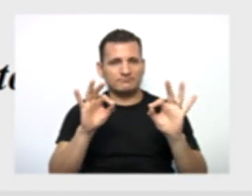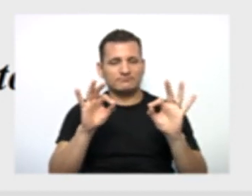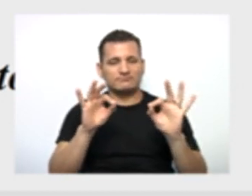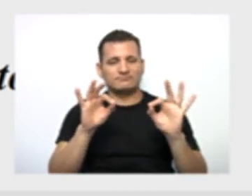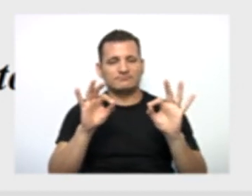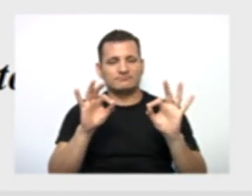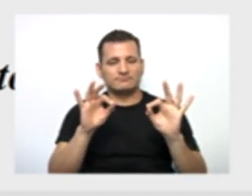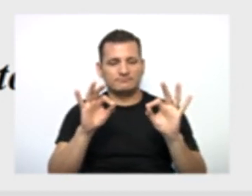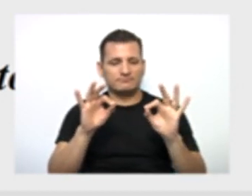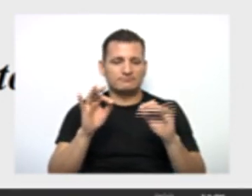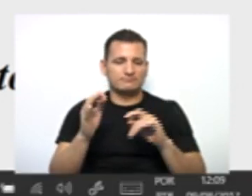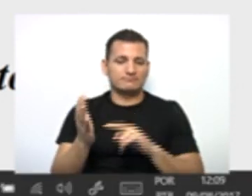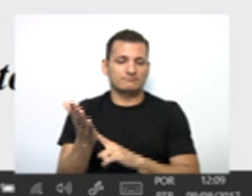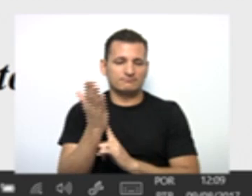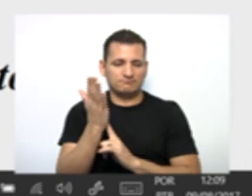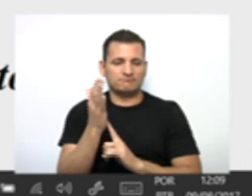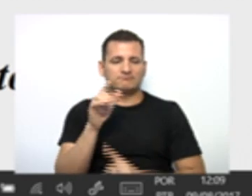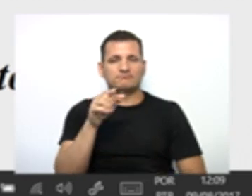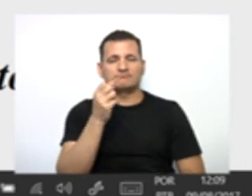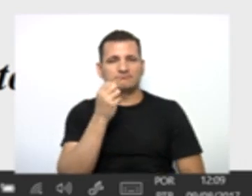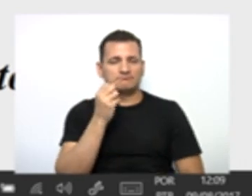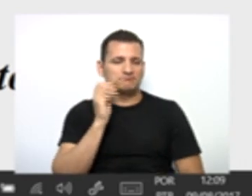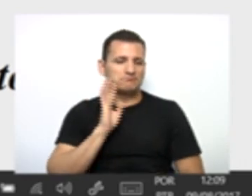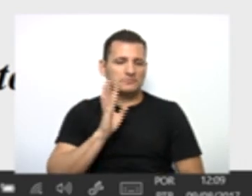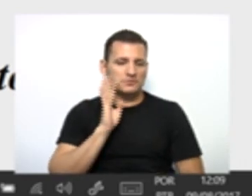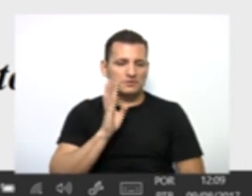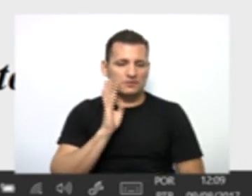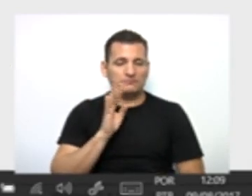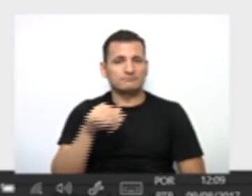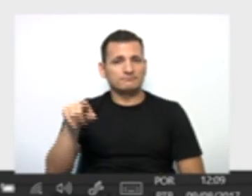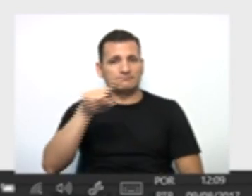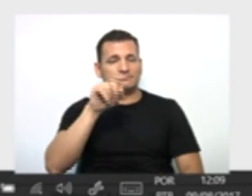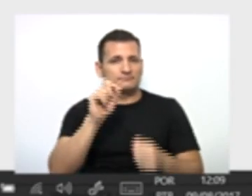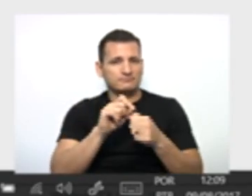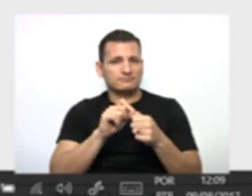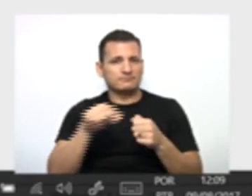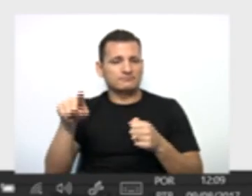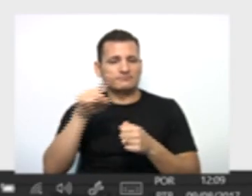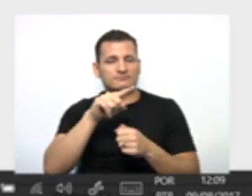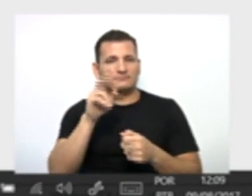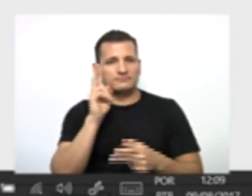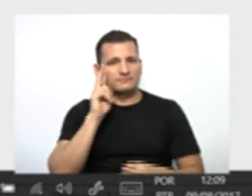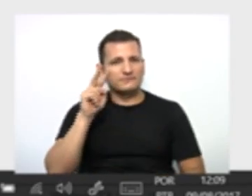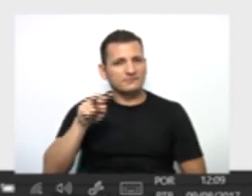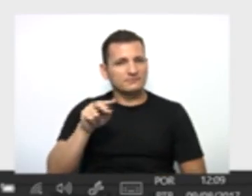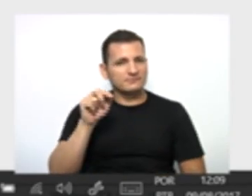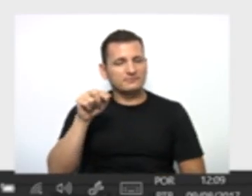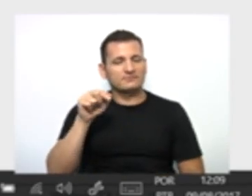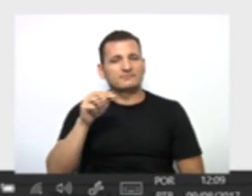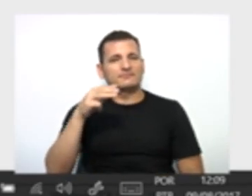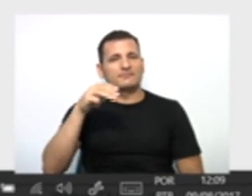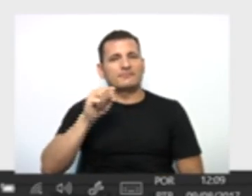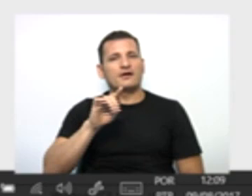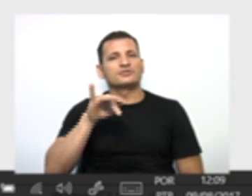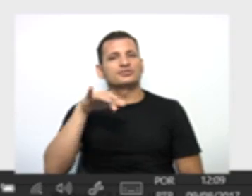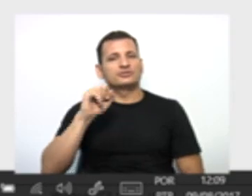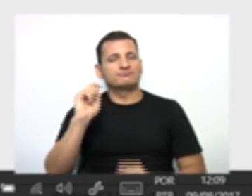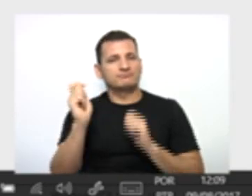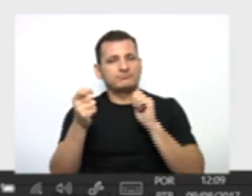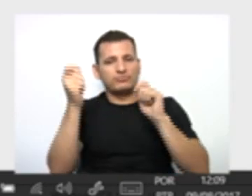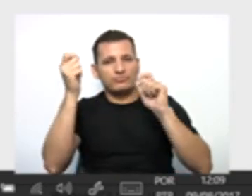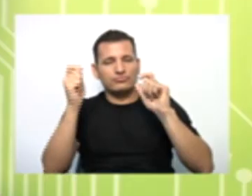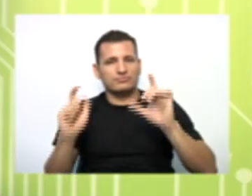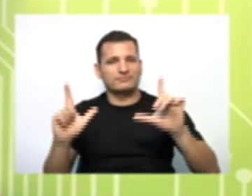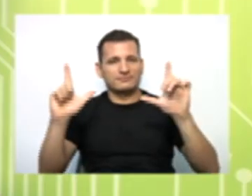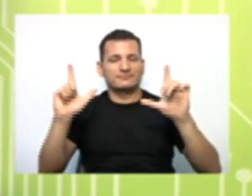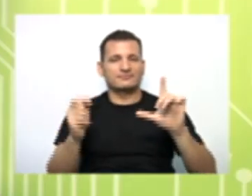página, que ficou bem legal. Façam aí, vejam a mágica a mágica da programação acontecer